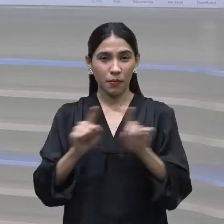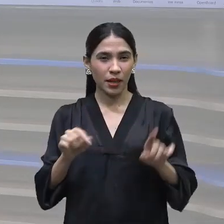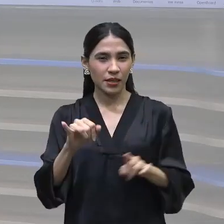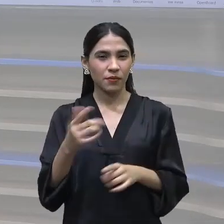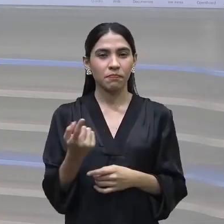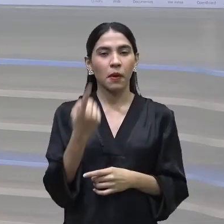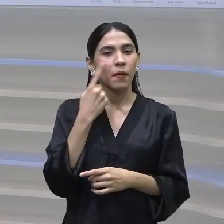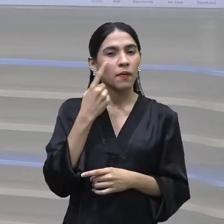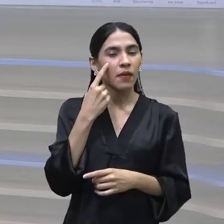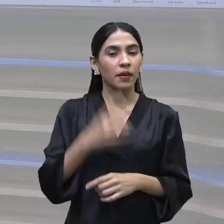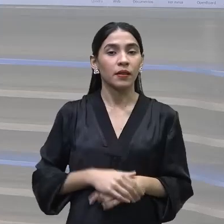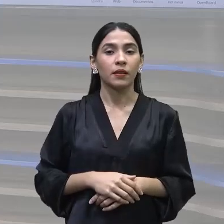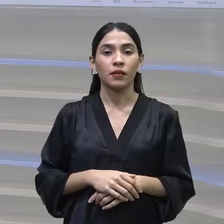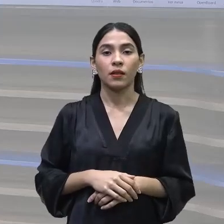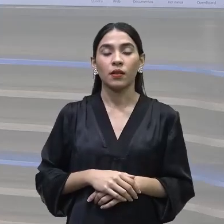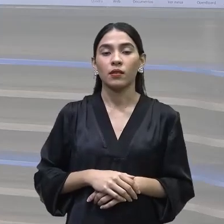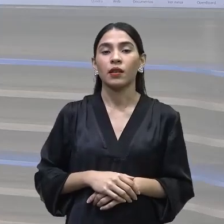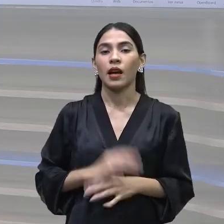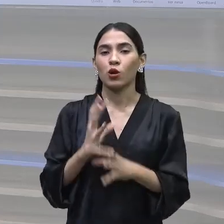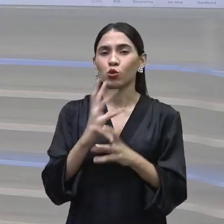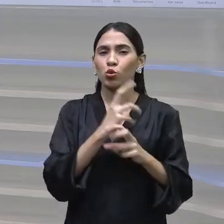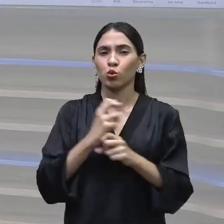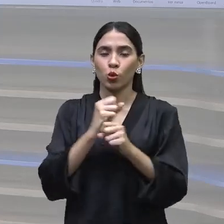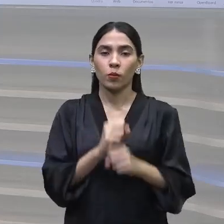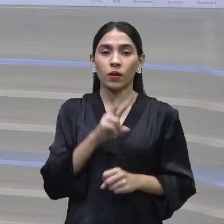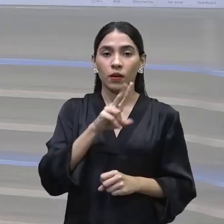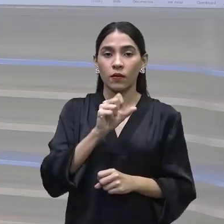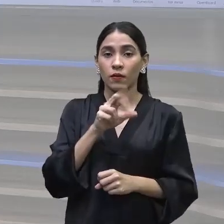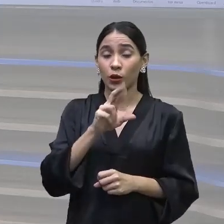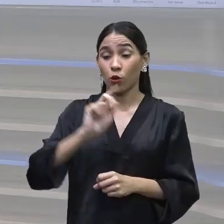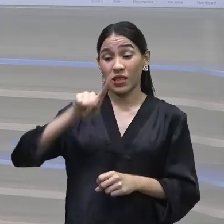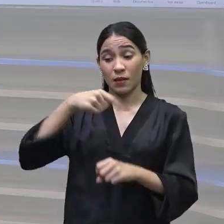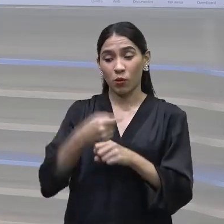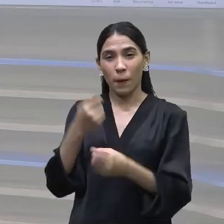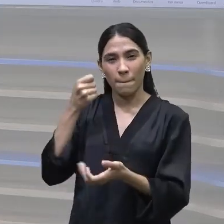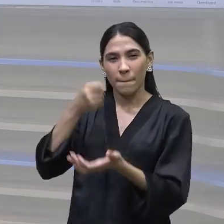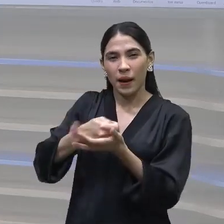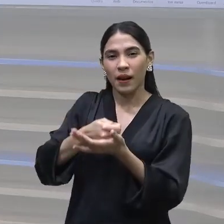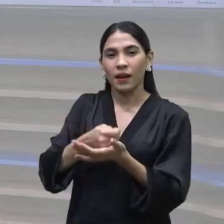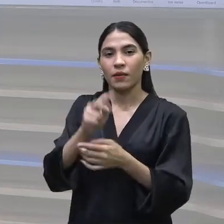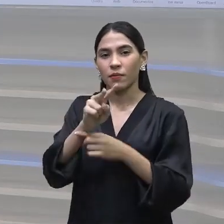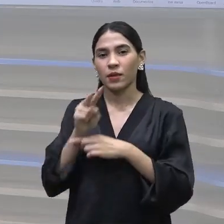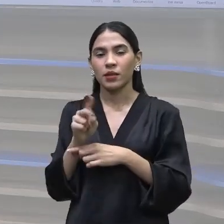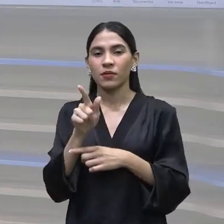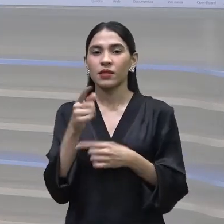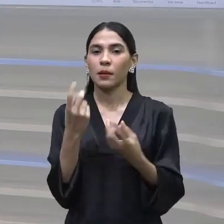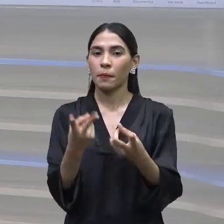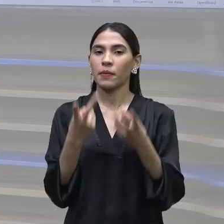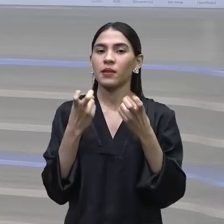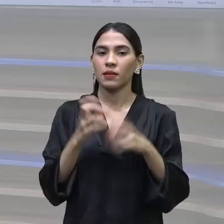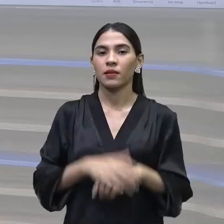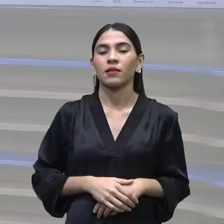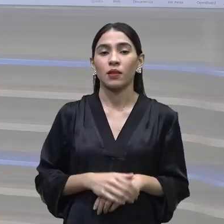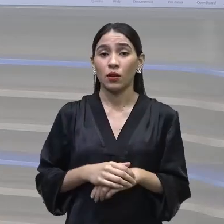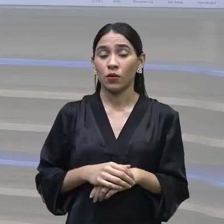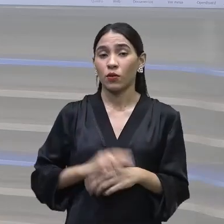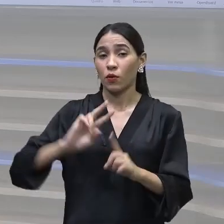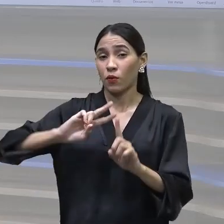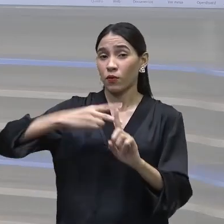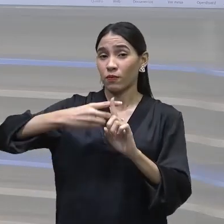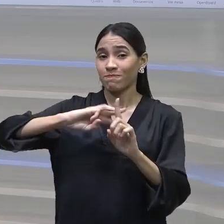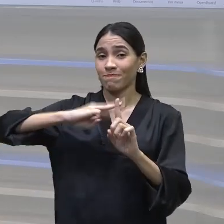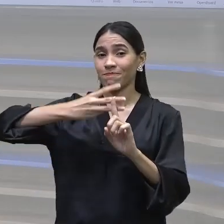for ver o valor total, depois que você pagar esse empréstimo, você vai ver lá que foi um valor muito maior do que você